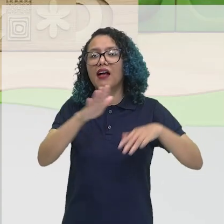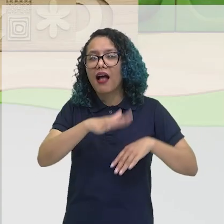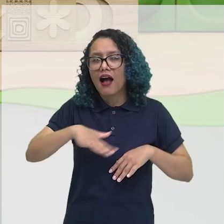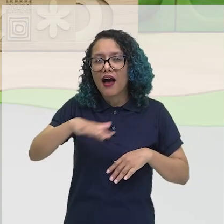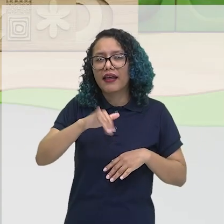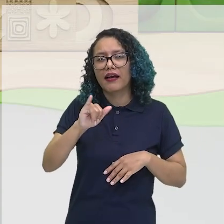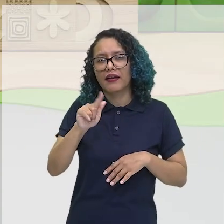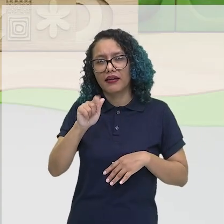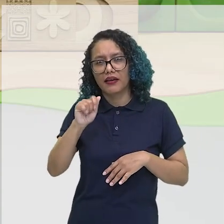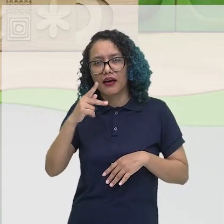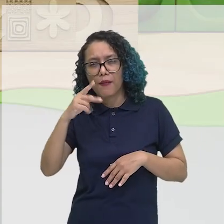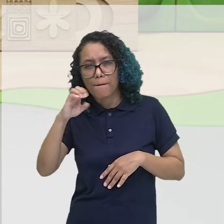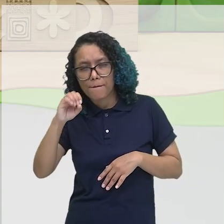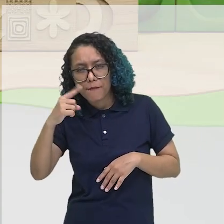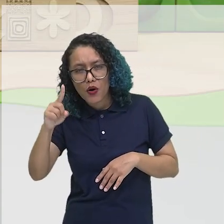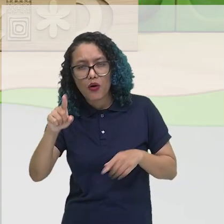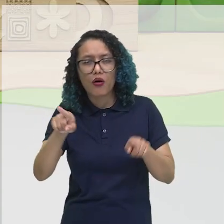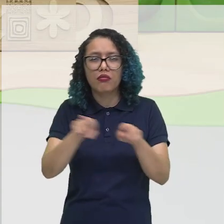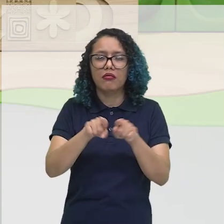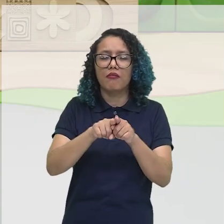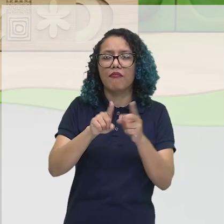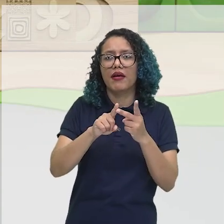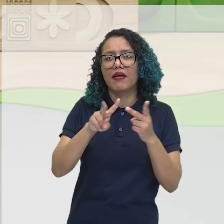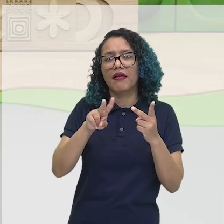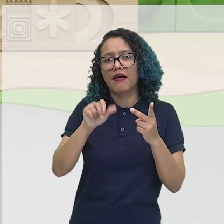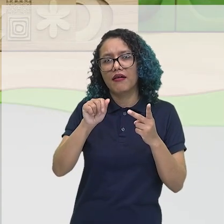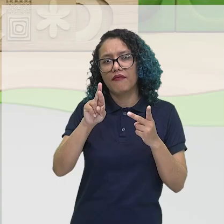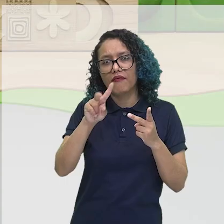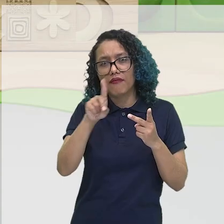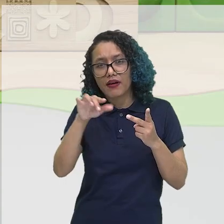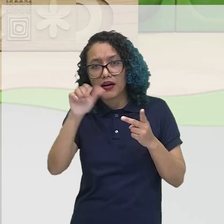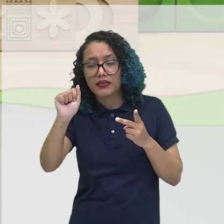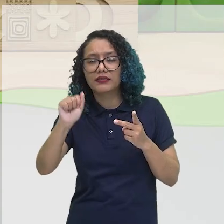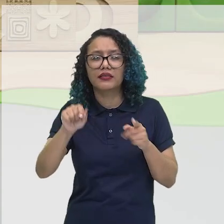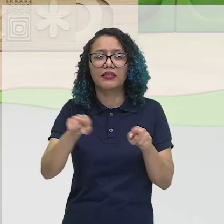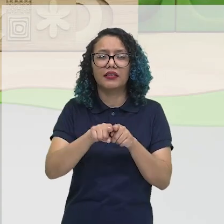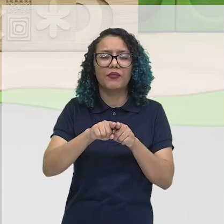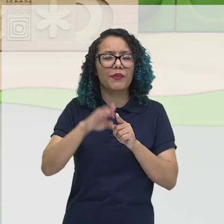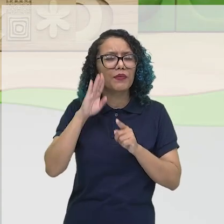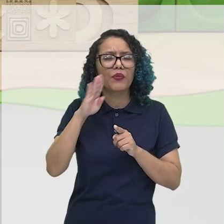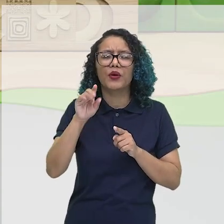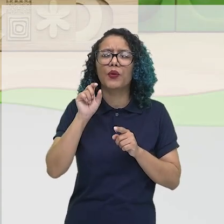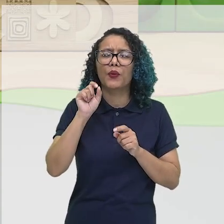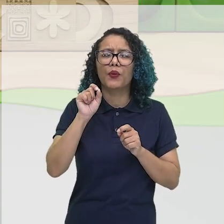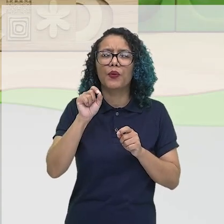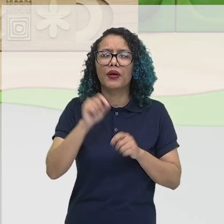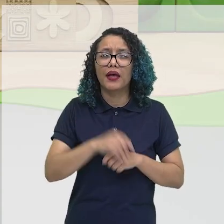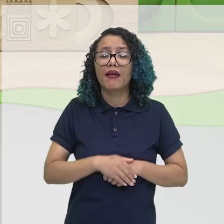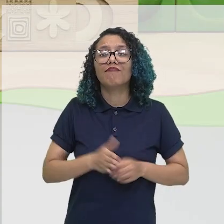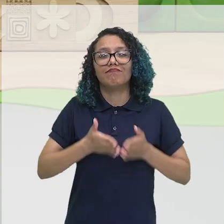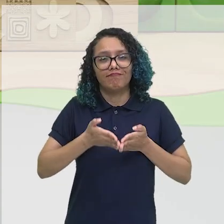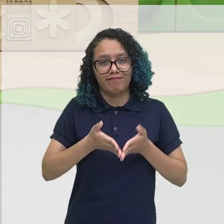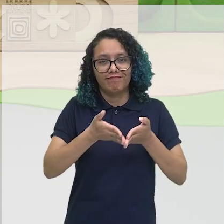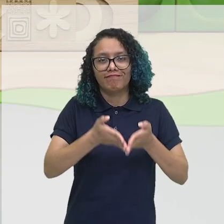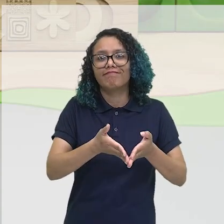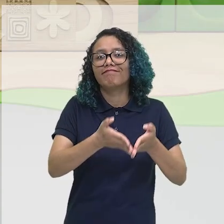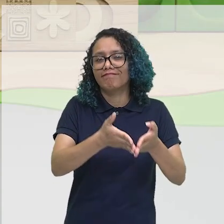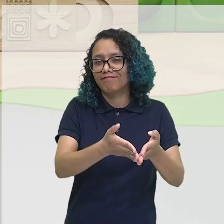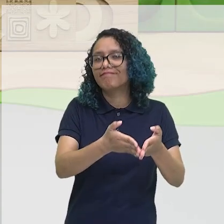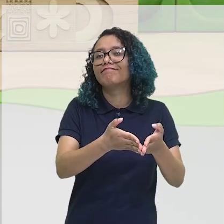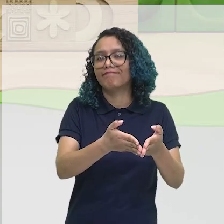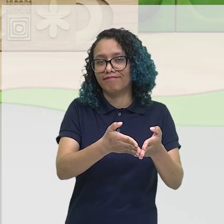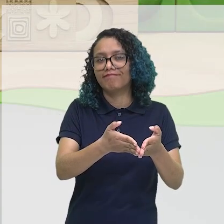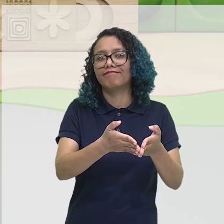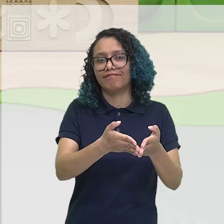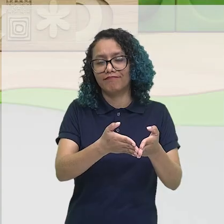as áreas de várzea e também, principalmente para nós, o quê? A navegação. Afinal de